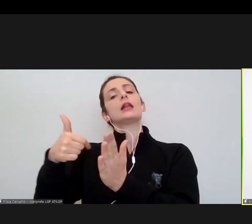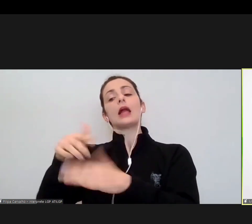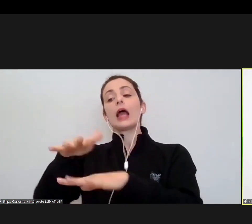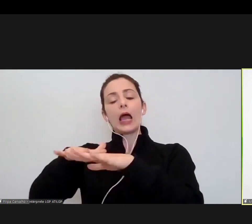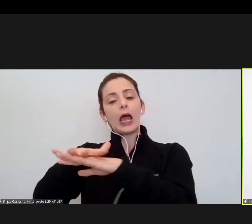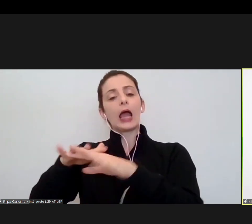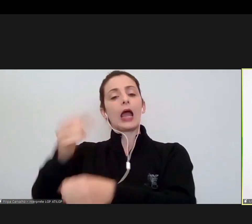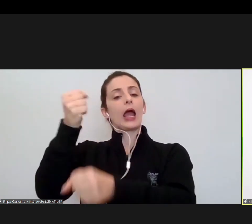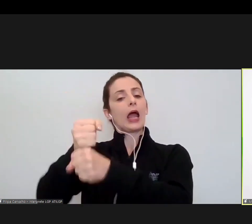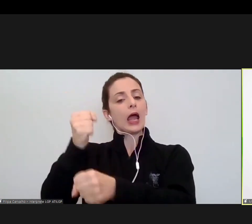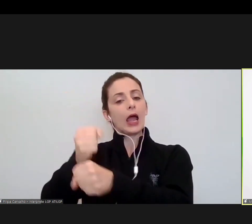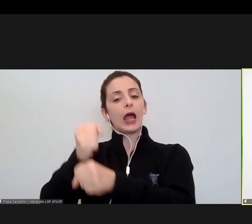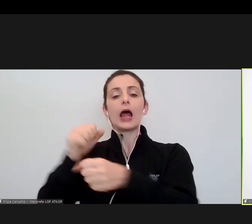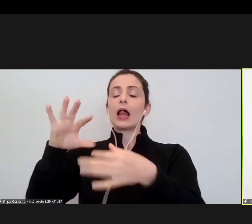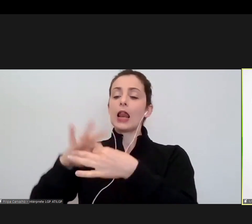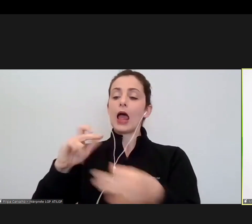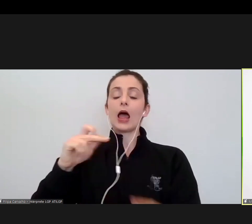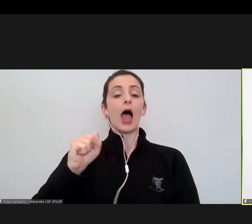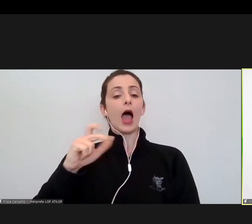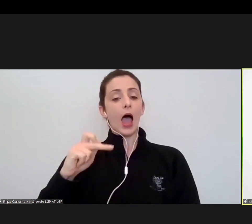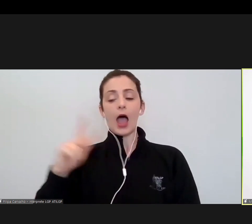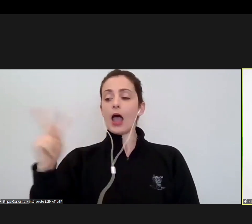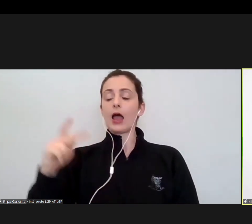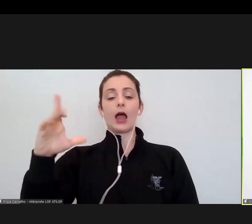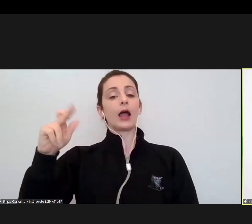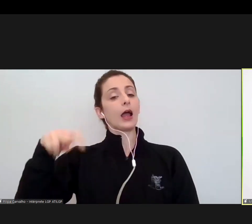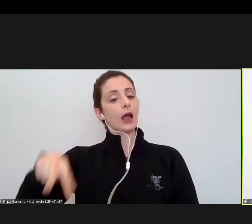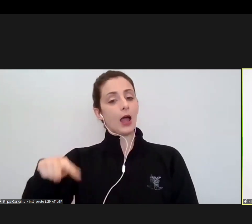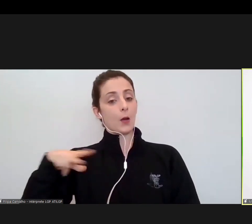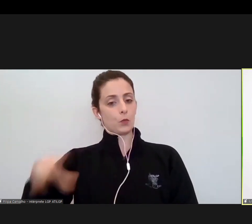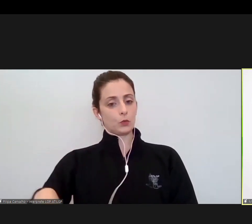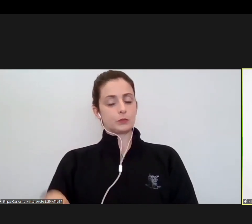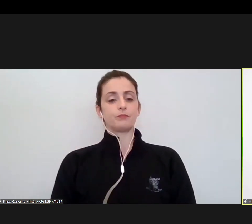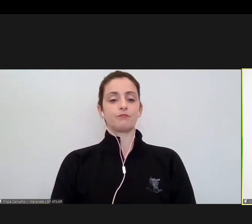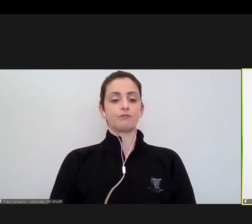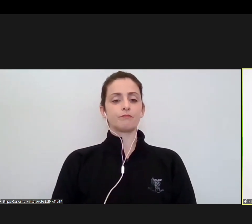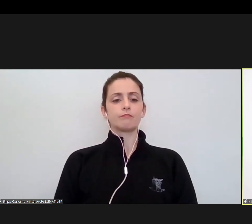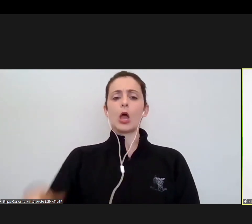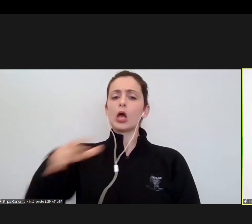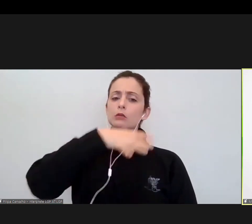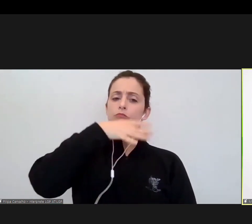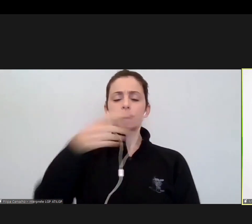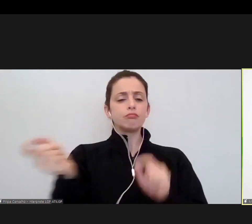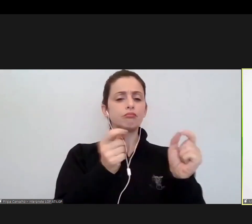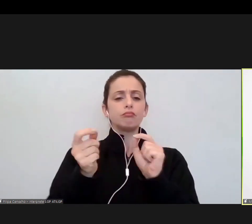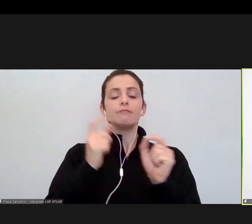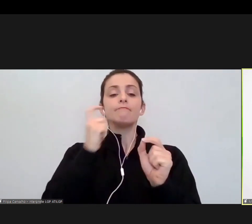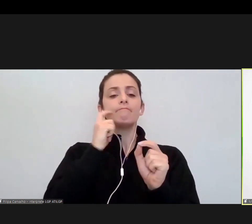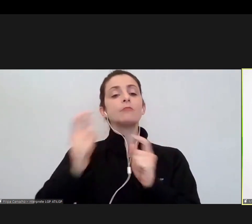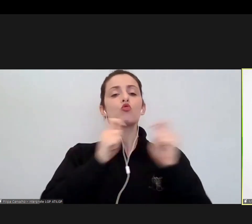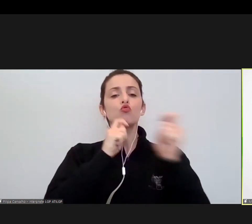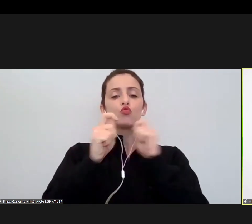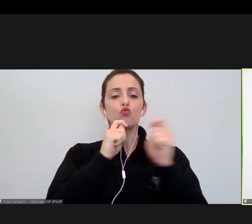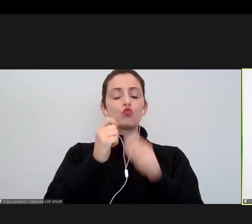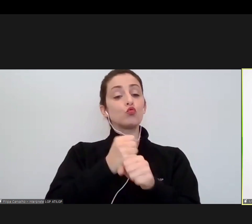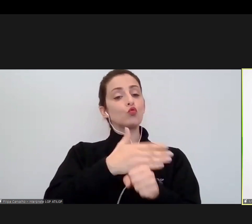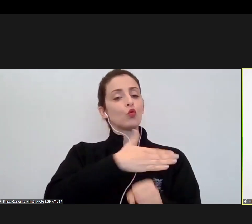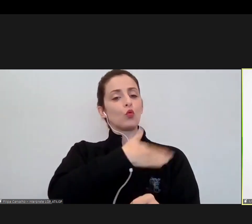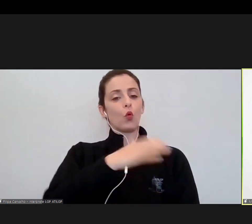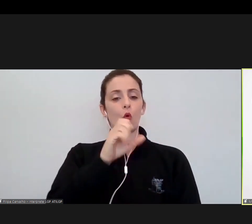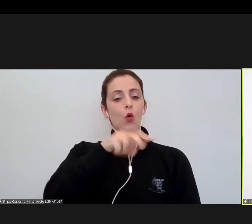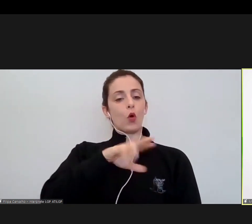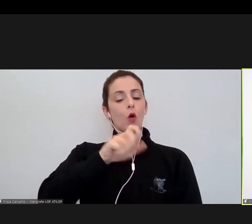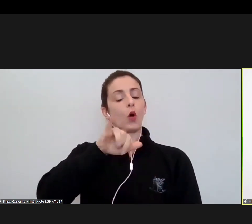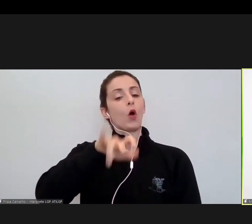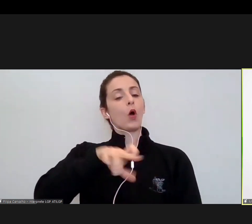Fundação HCAM Portugal. O debate será moderado pela jornalista Conceição Queiroz. Agradecemos aos três terem